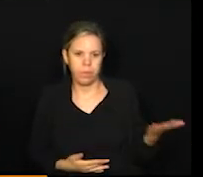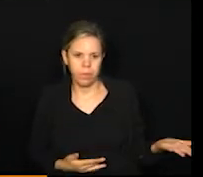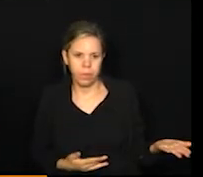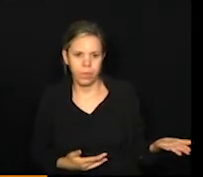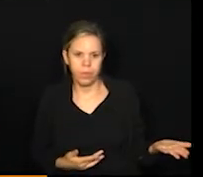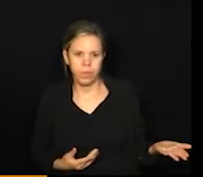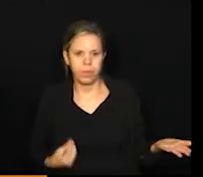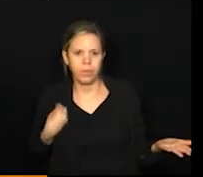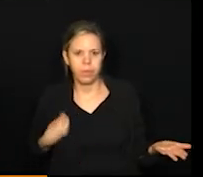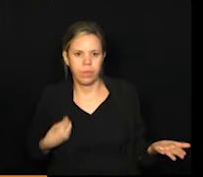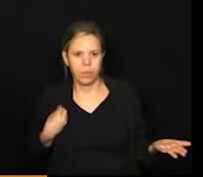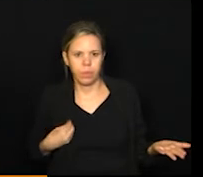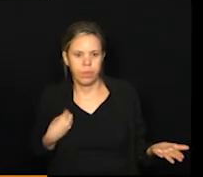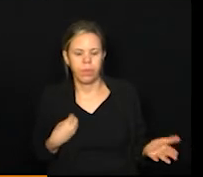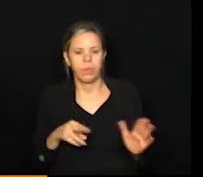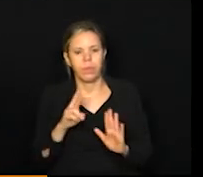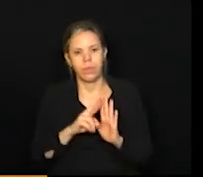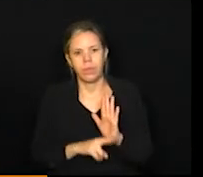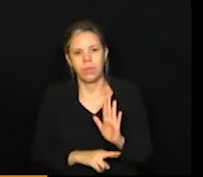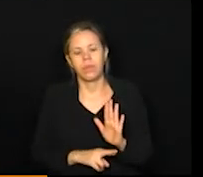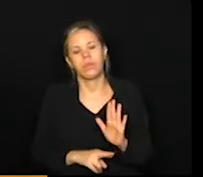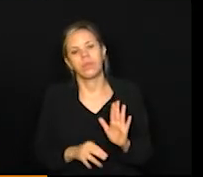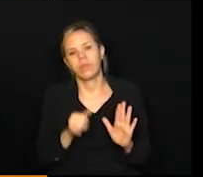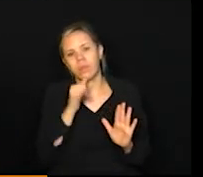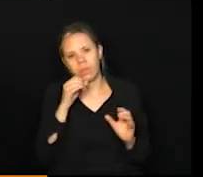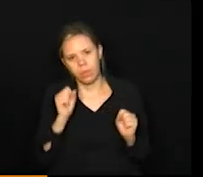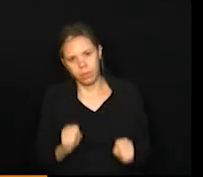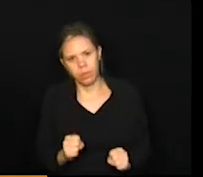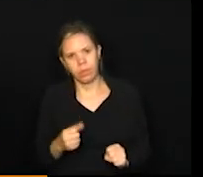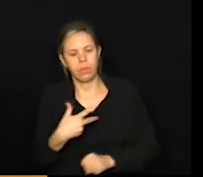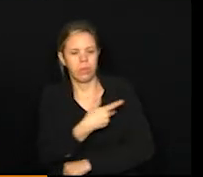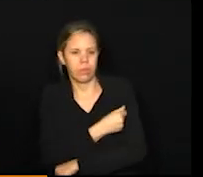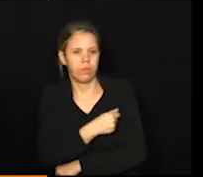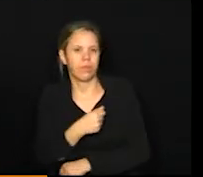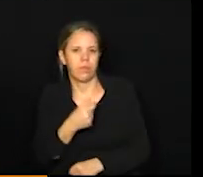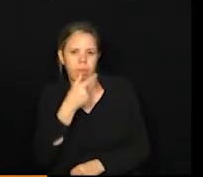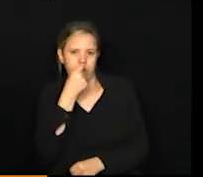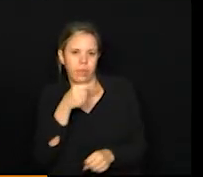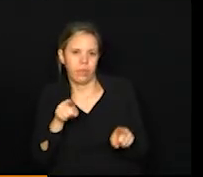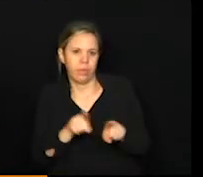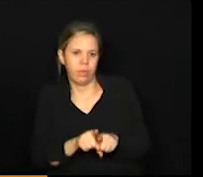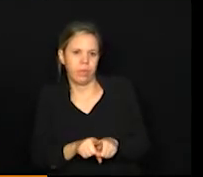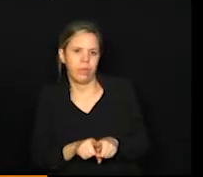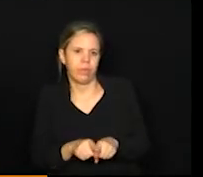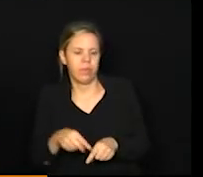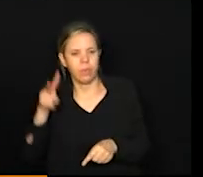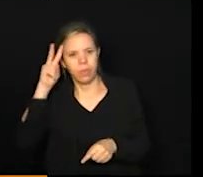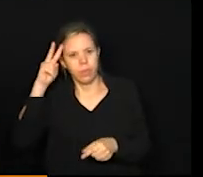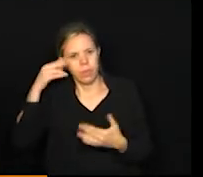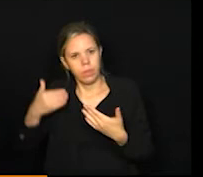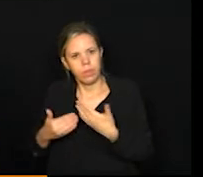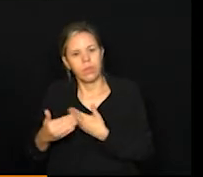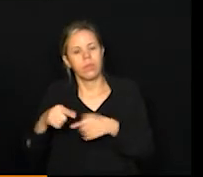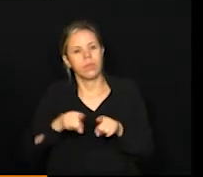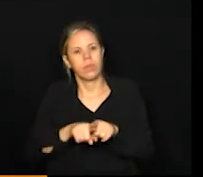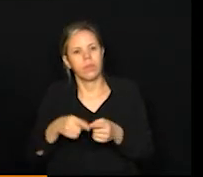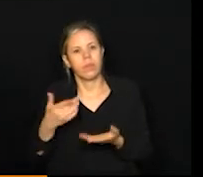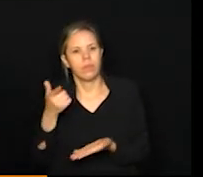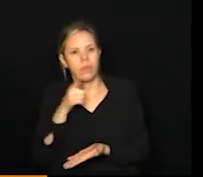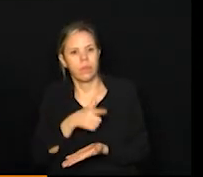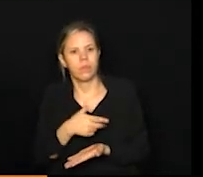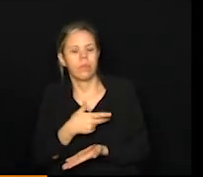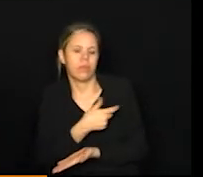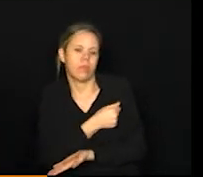e que estejam enquadrados aí nessa categoria que passou desde segunda-feira também receber a